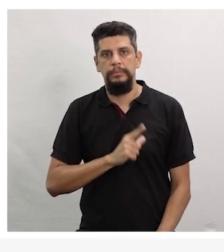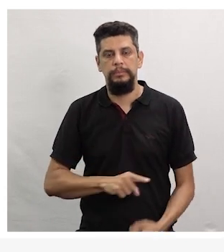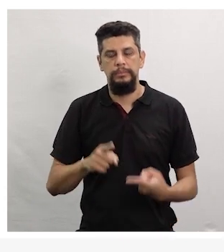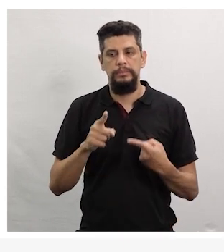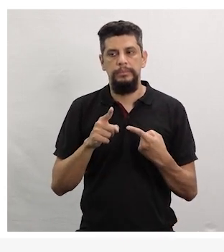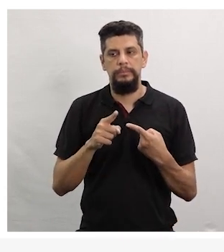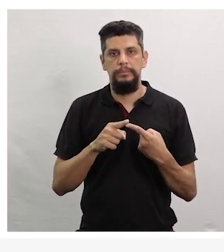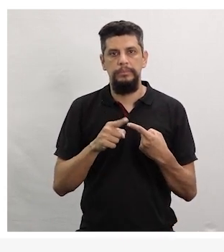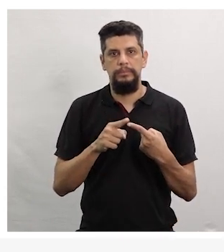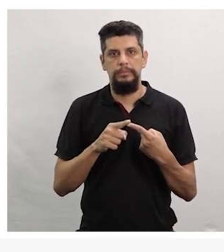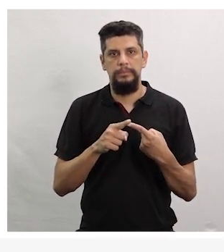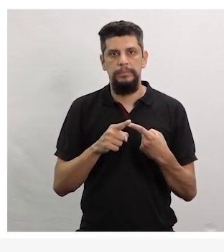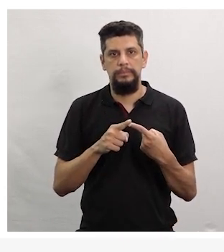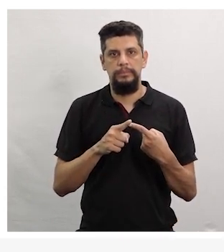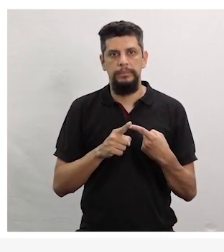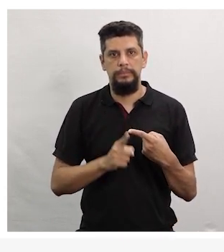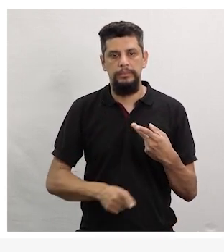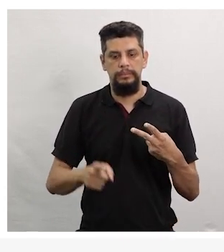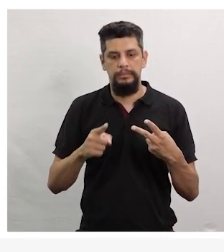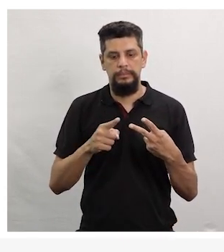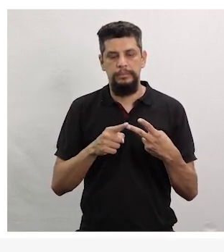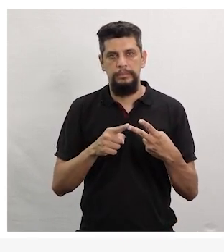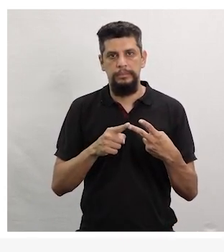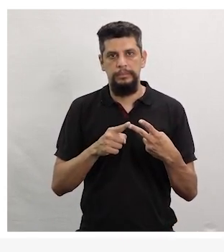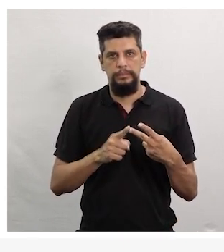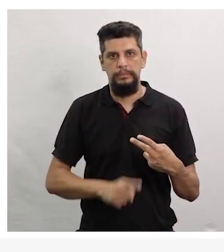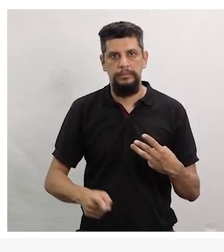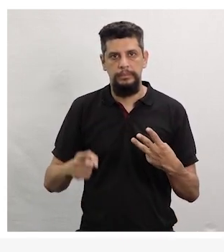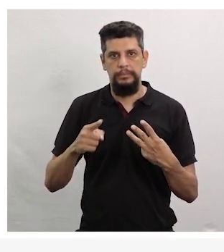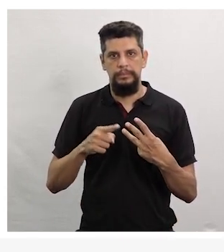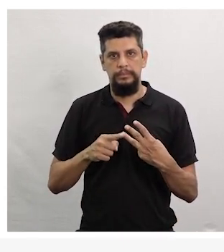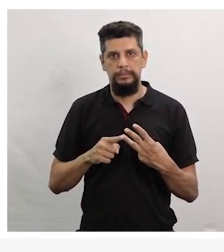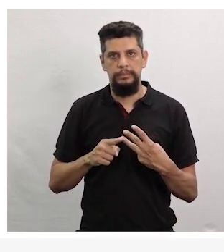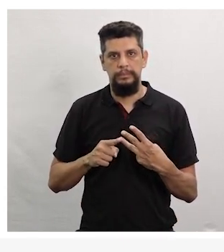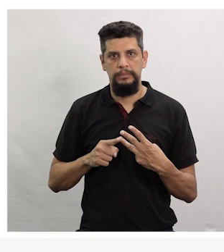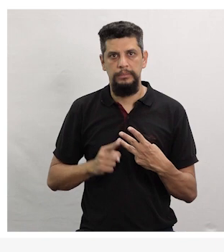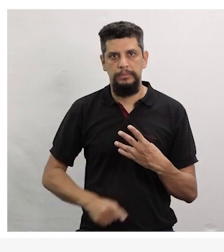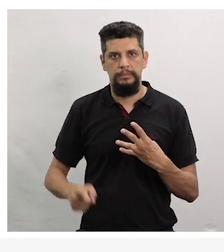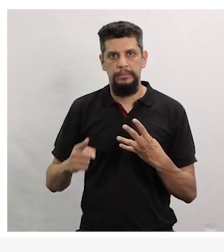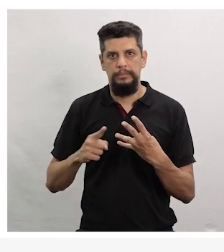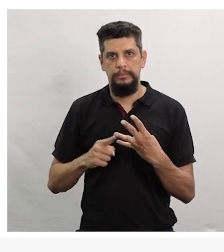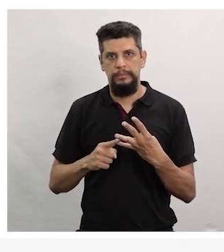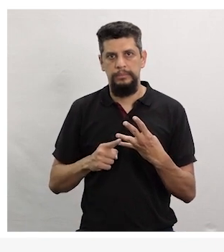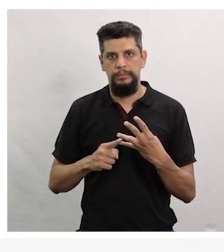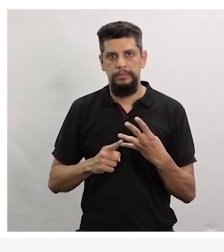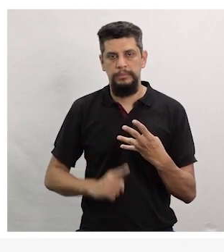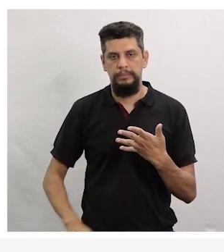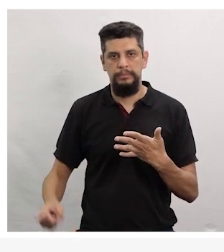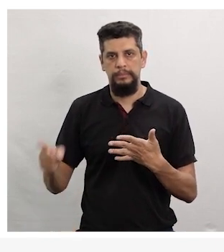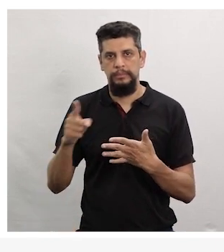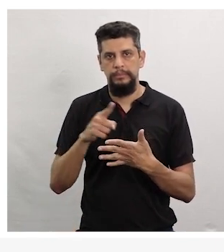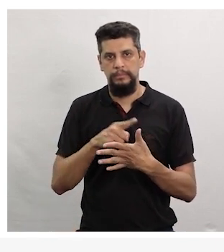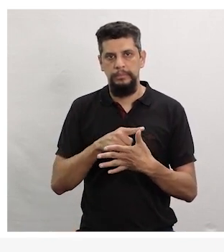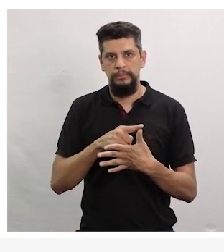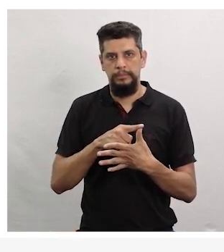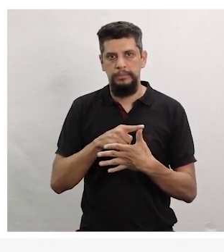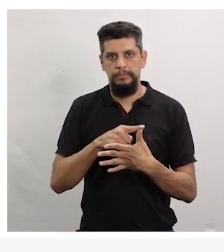lá uma letra letra e 2 3